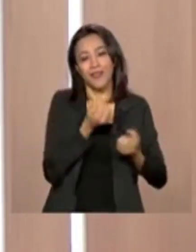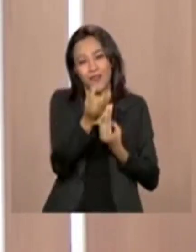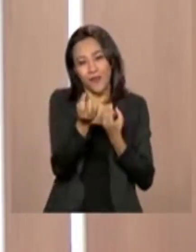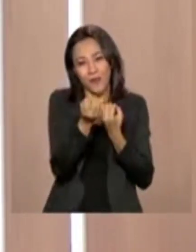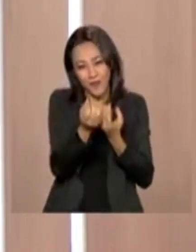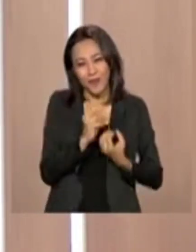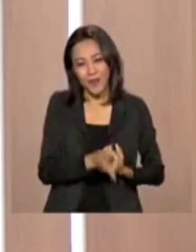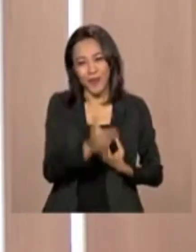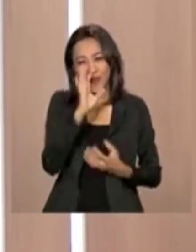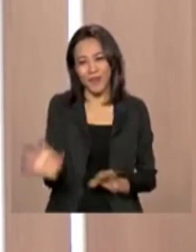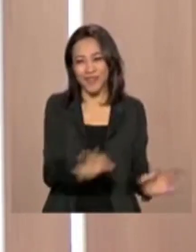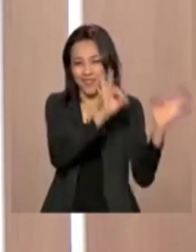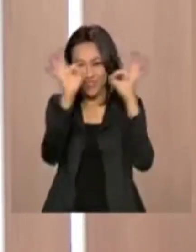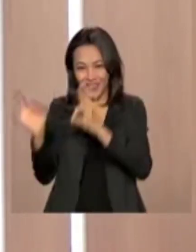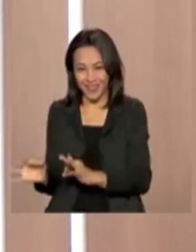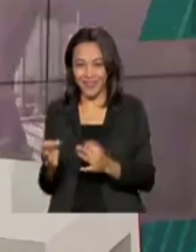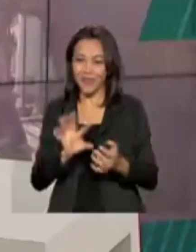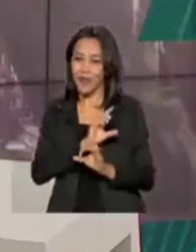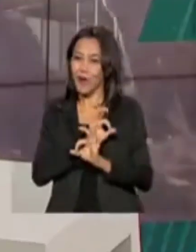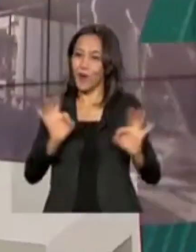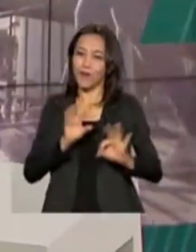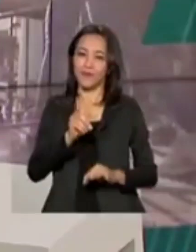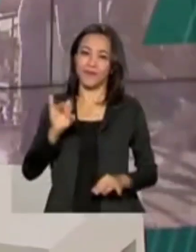Continue conosco. Tenha um ótimo dia.